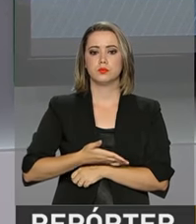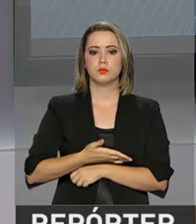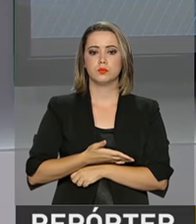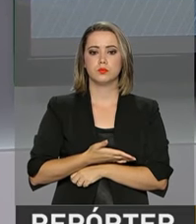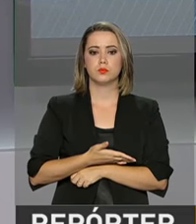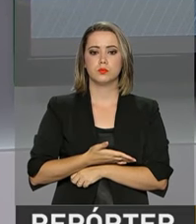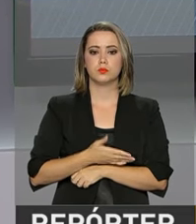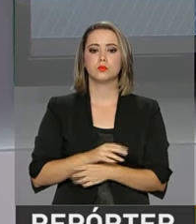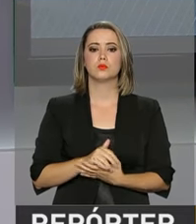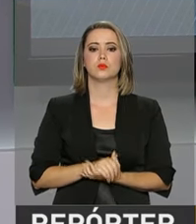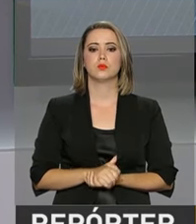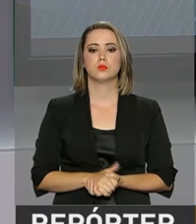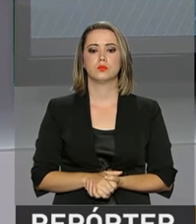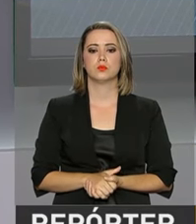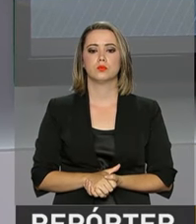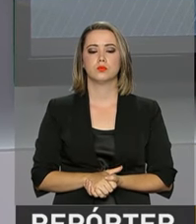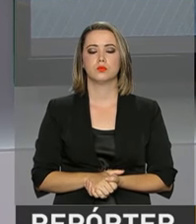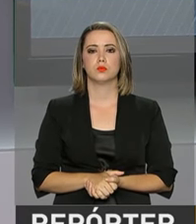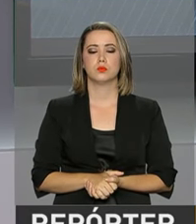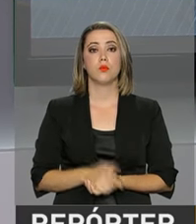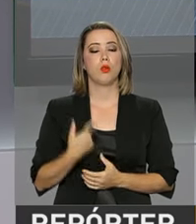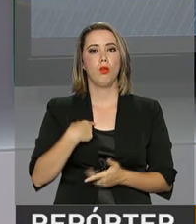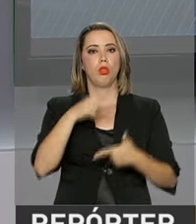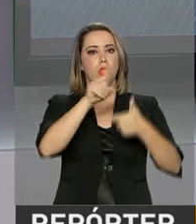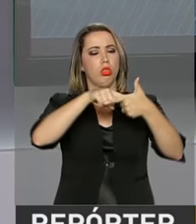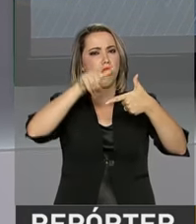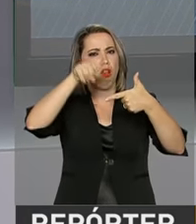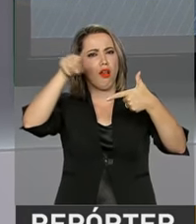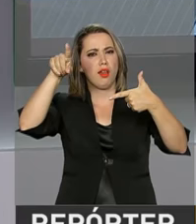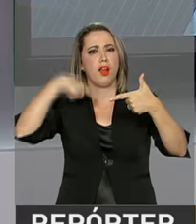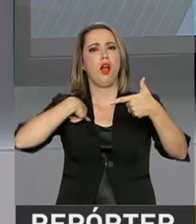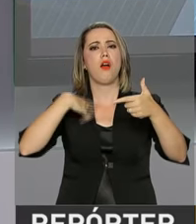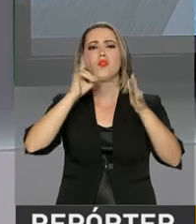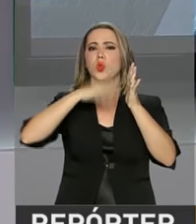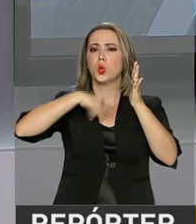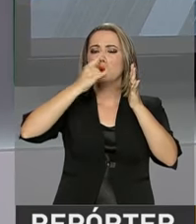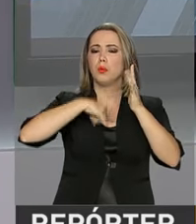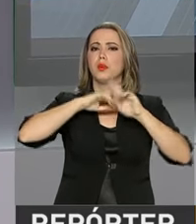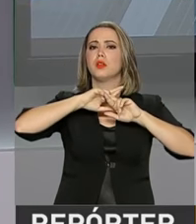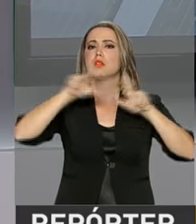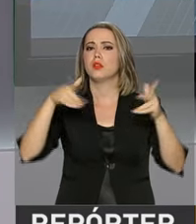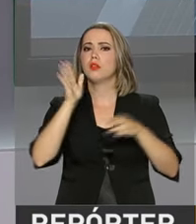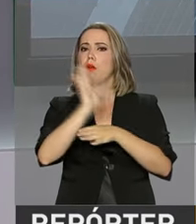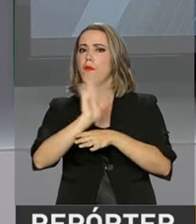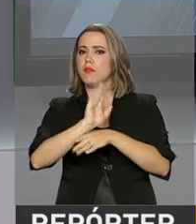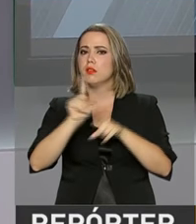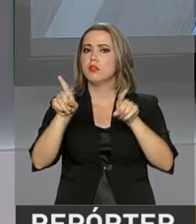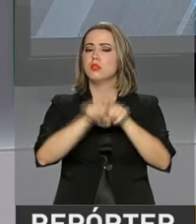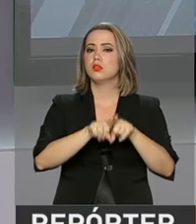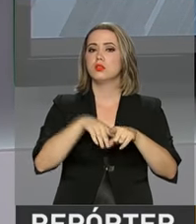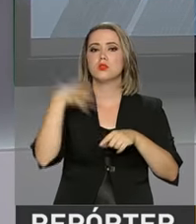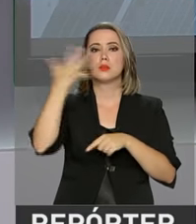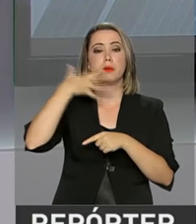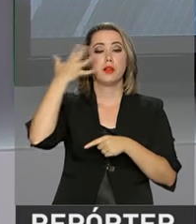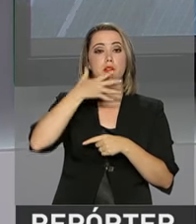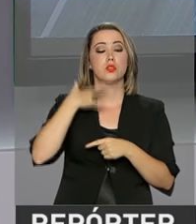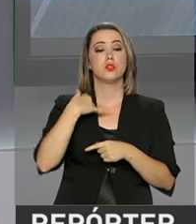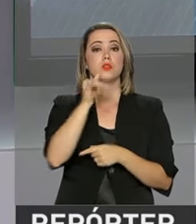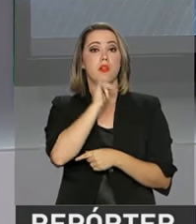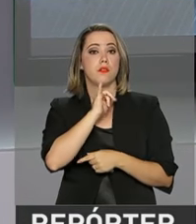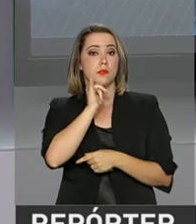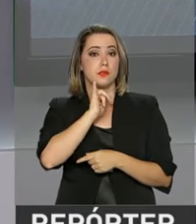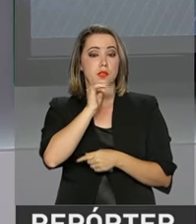pra você na tela além de gráficos e documentos o portal conta também com vídeos explicativos e exemplos práticos